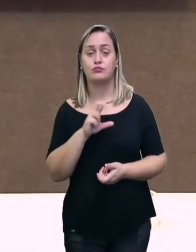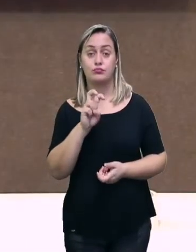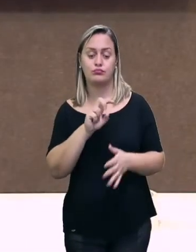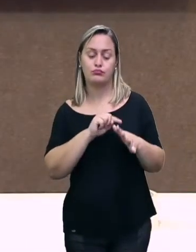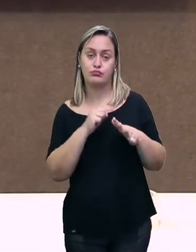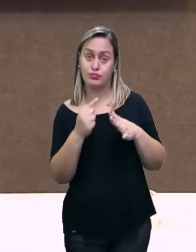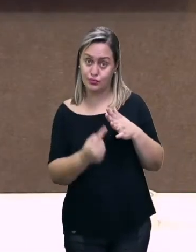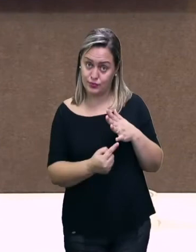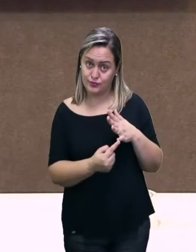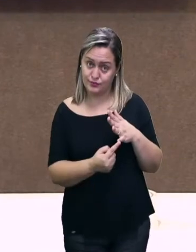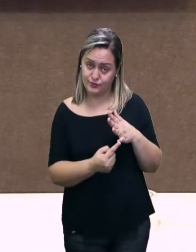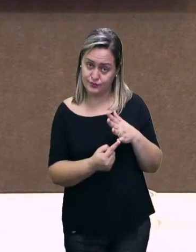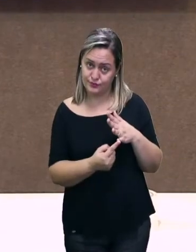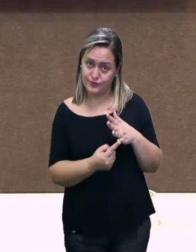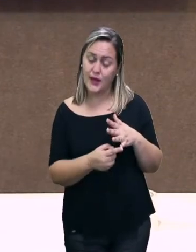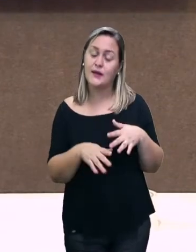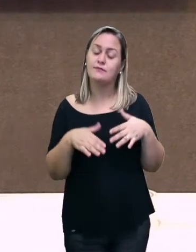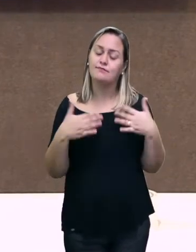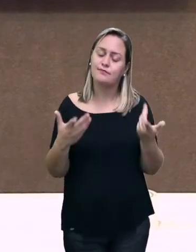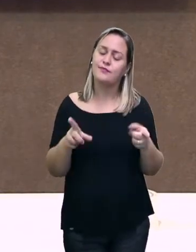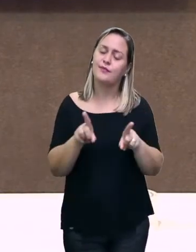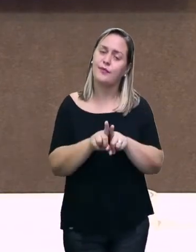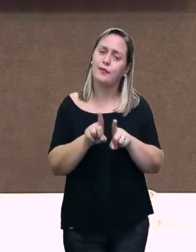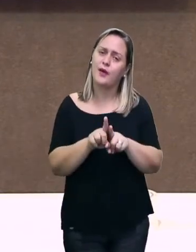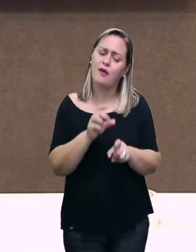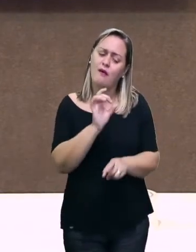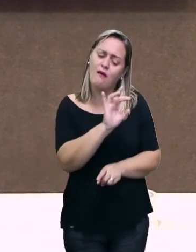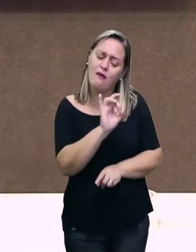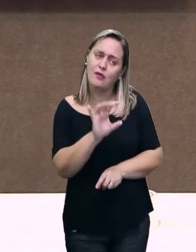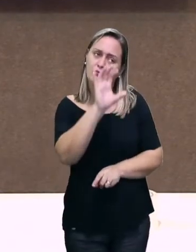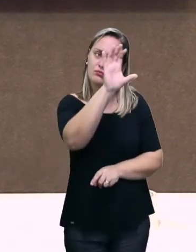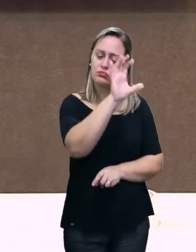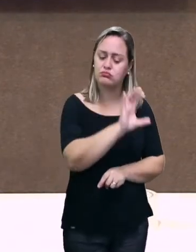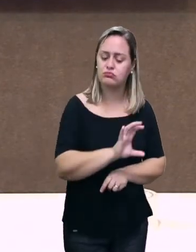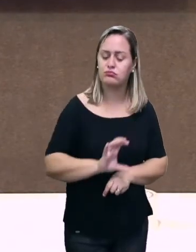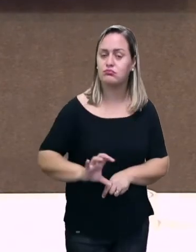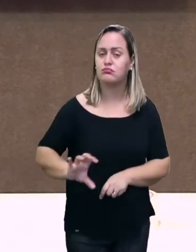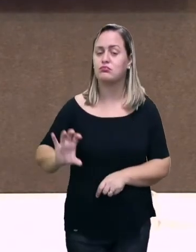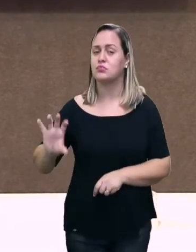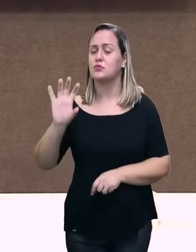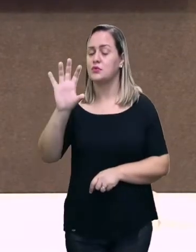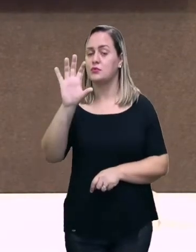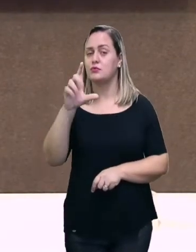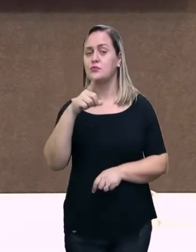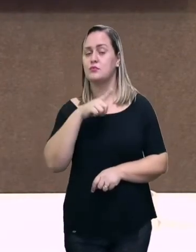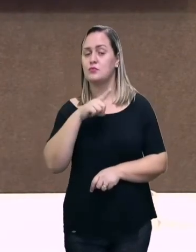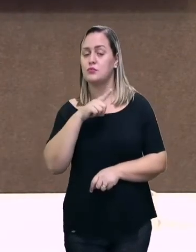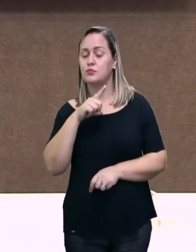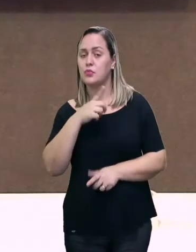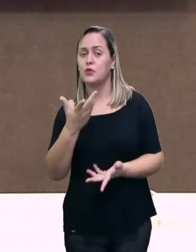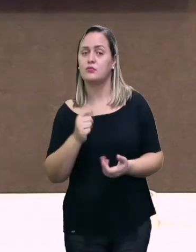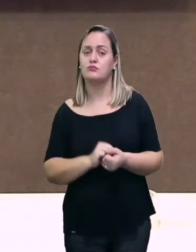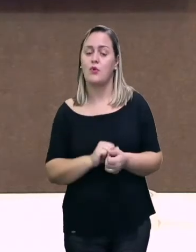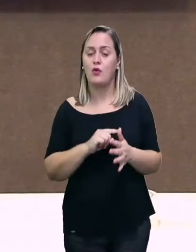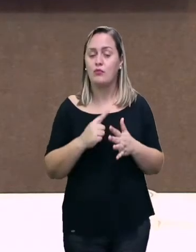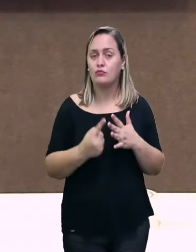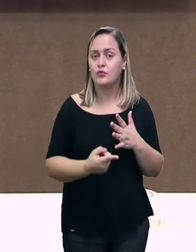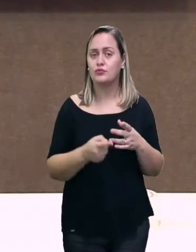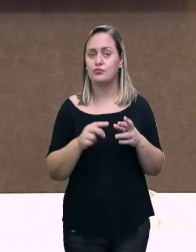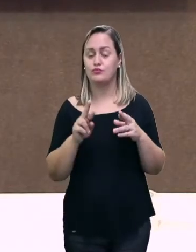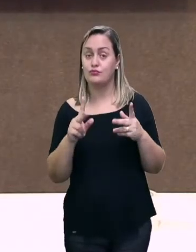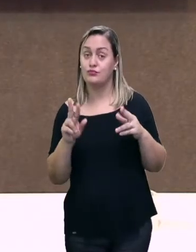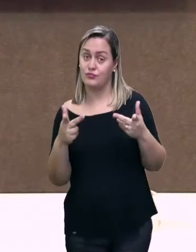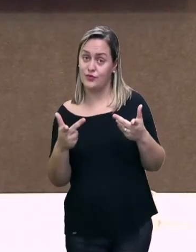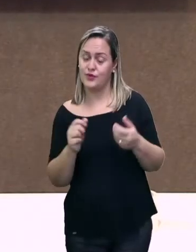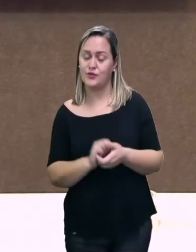claro que em cada região também tem uma forma de fazer cada etapa, né? Eu